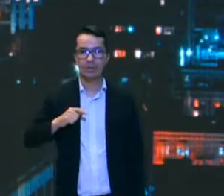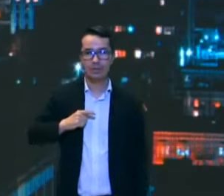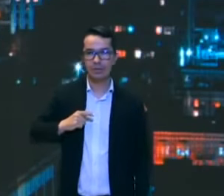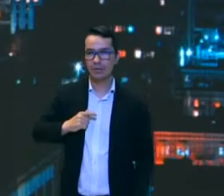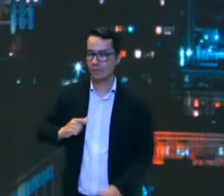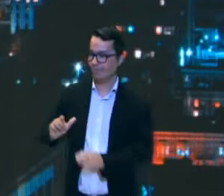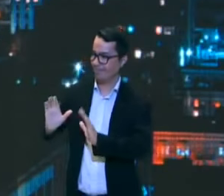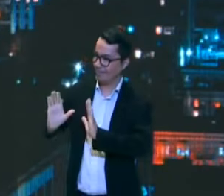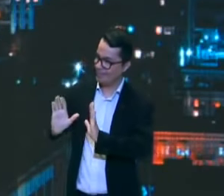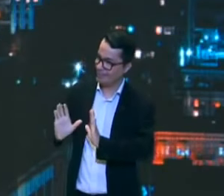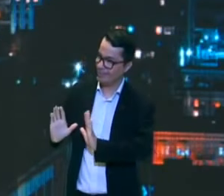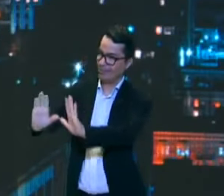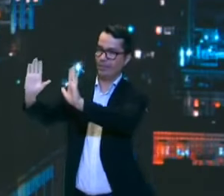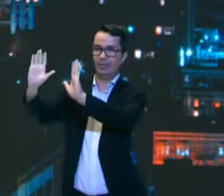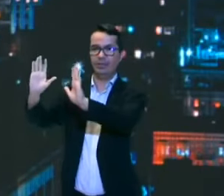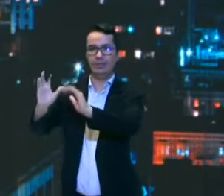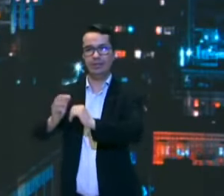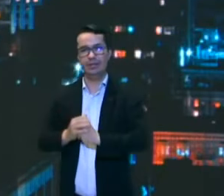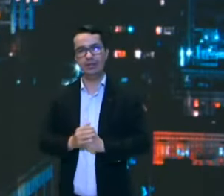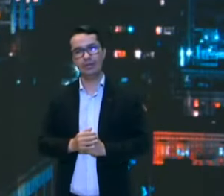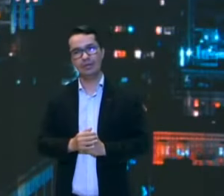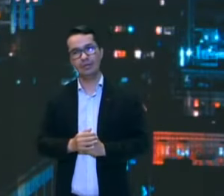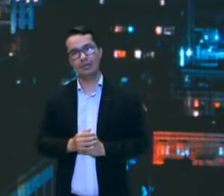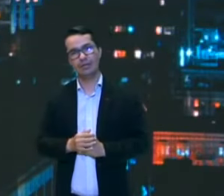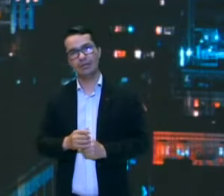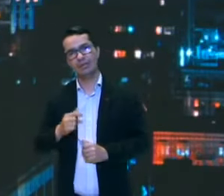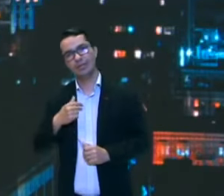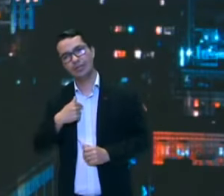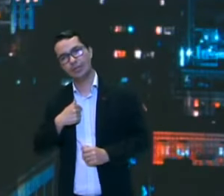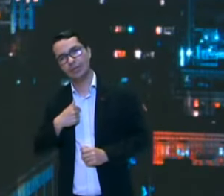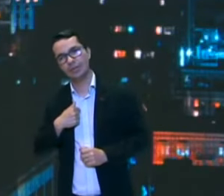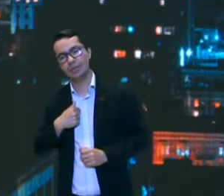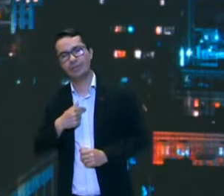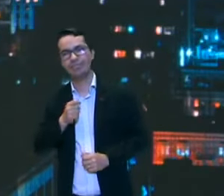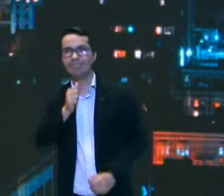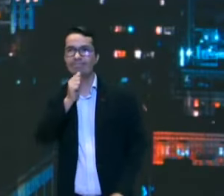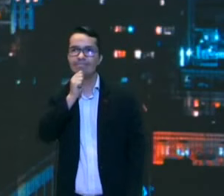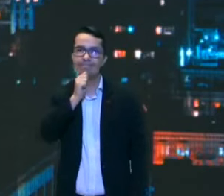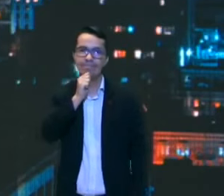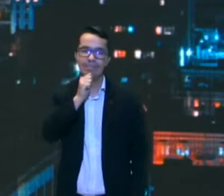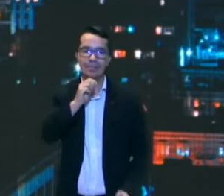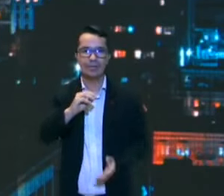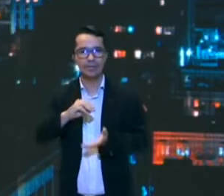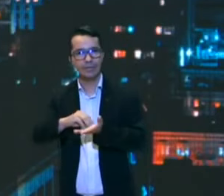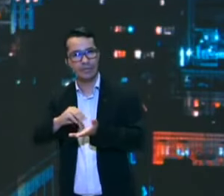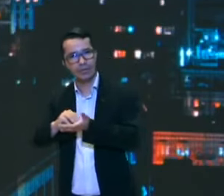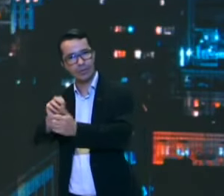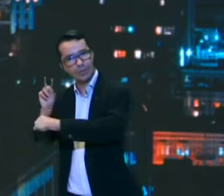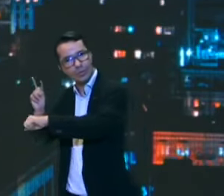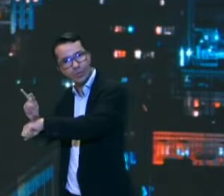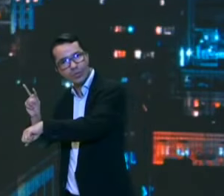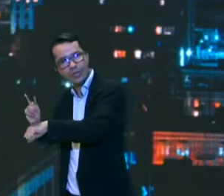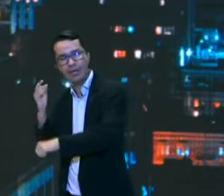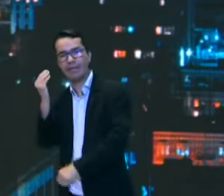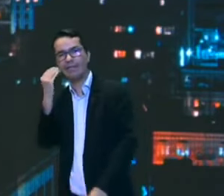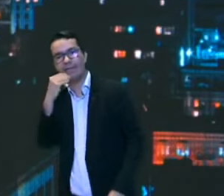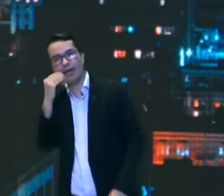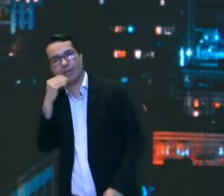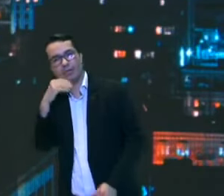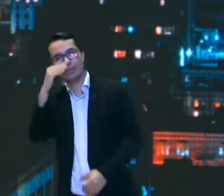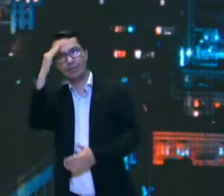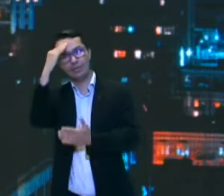outros tropeçarem quando eu não protejo o fraco na fé. Romanos 14:13 diz: